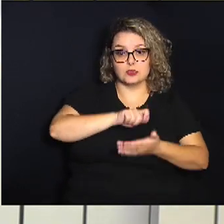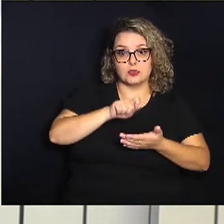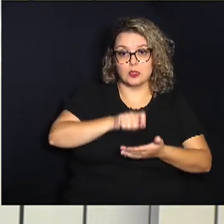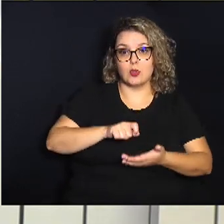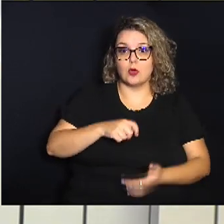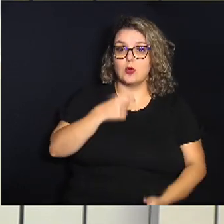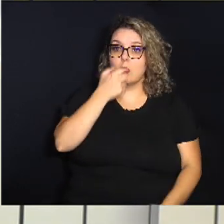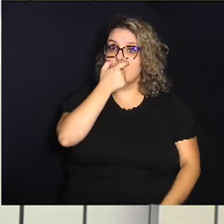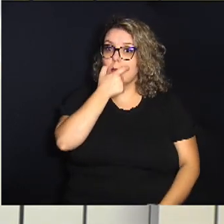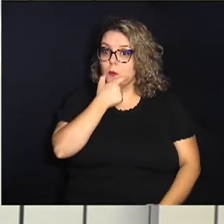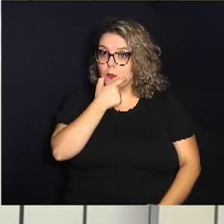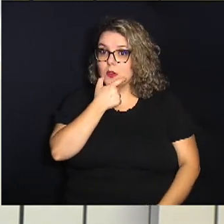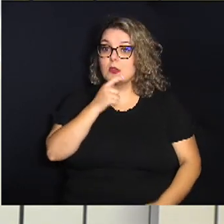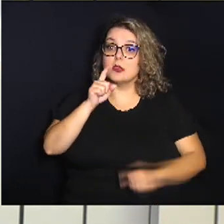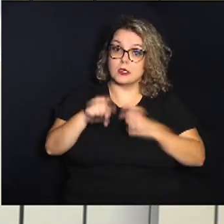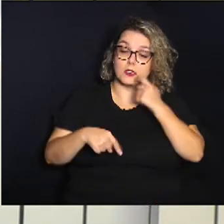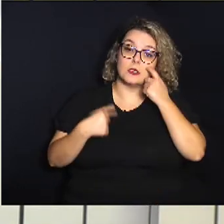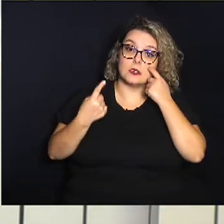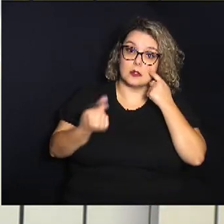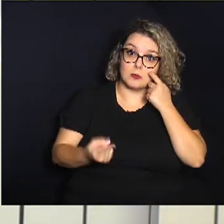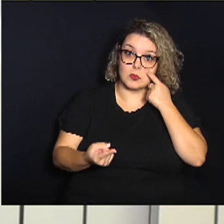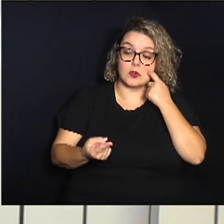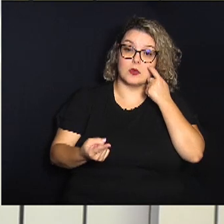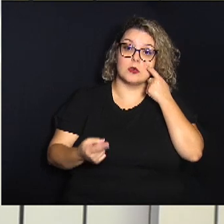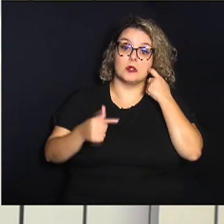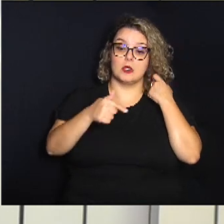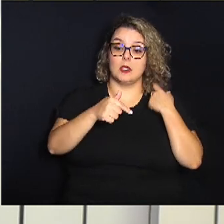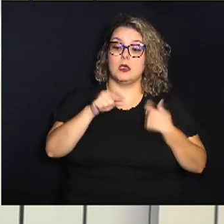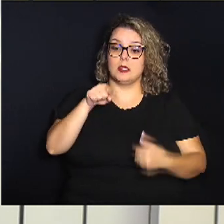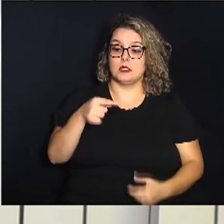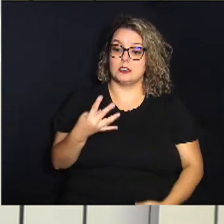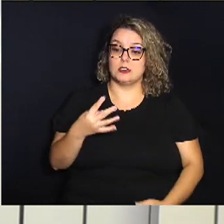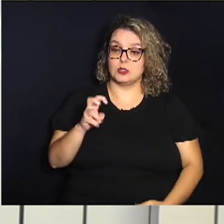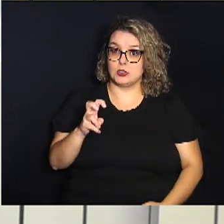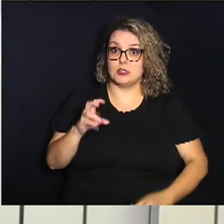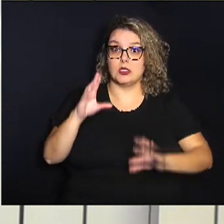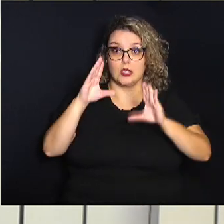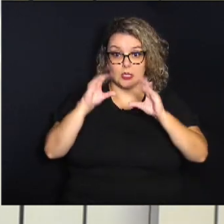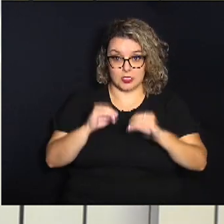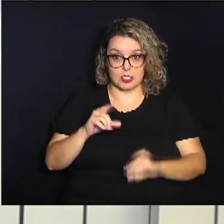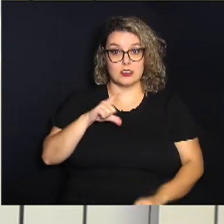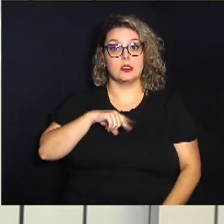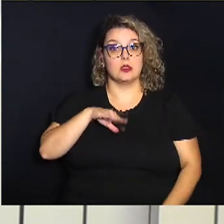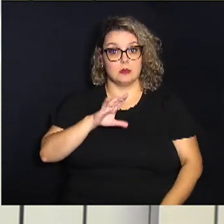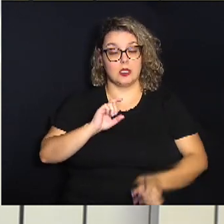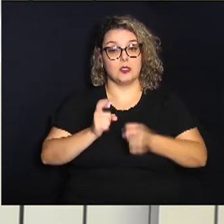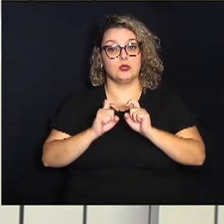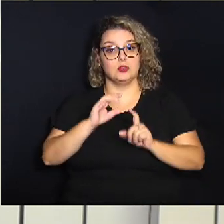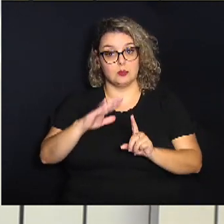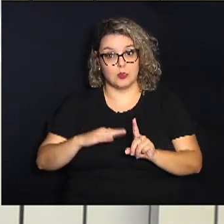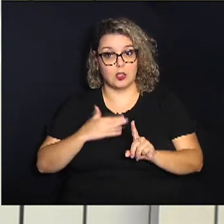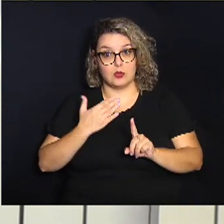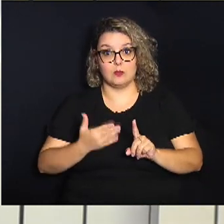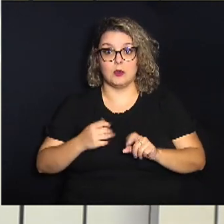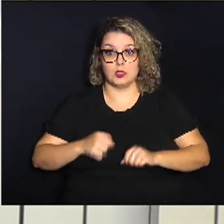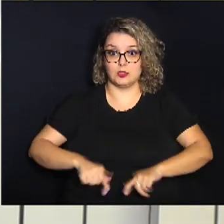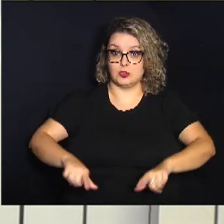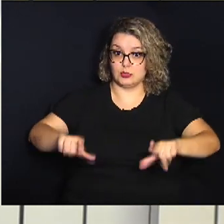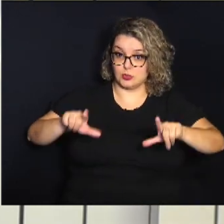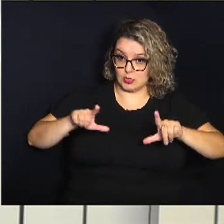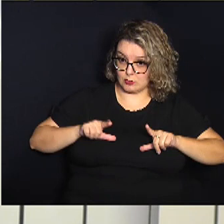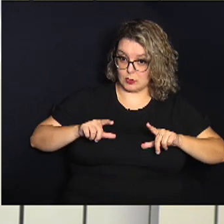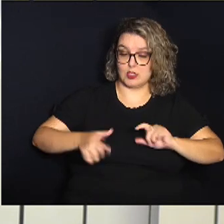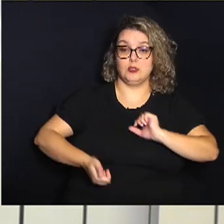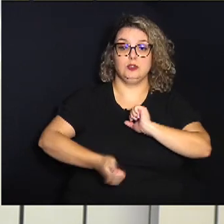Marrom Cunha. Em seguida, às 7h45 da noite, tem mais uma reunião solene com o diploma de mérito